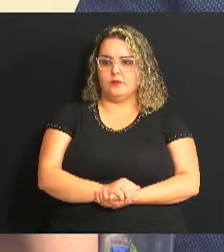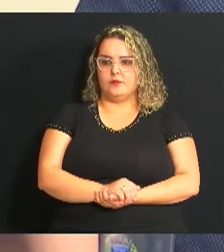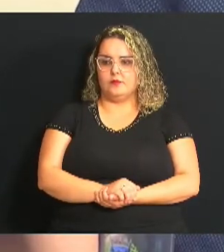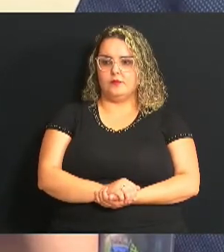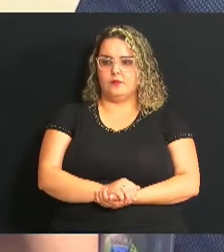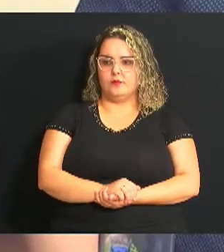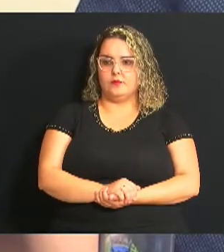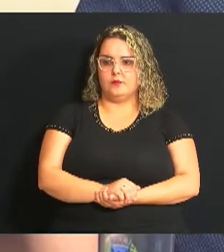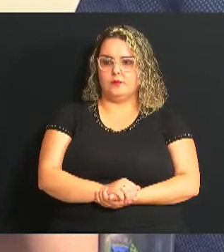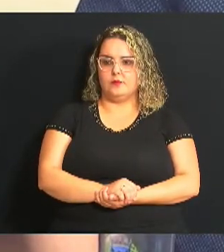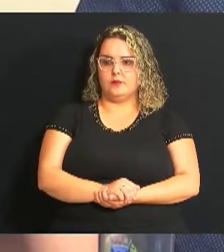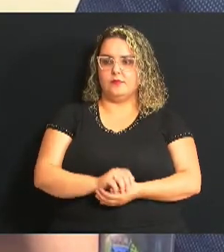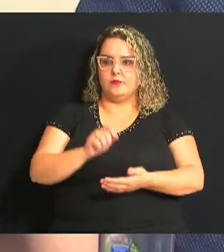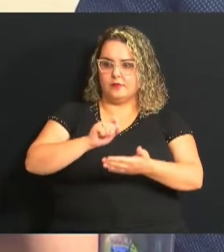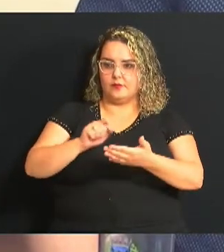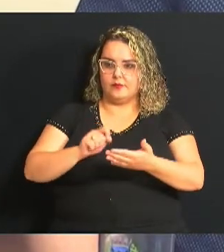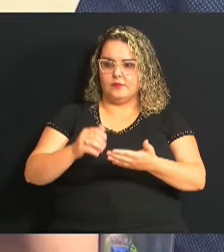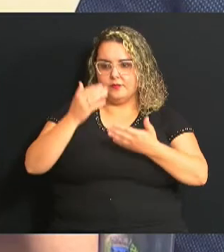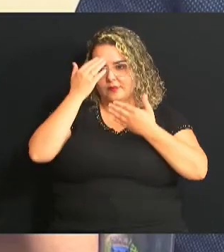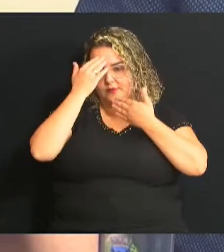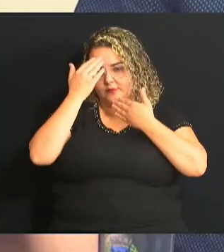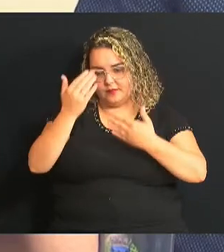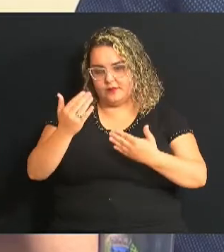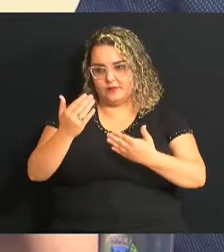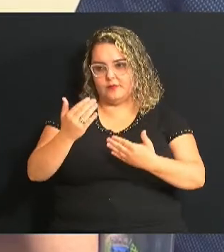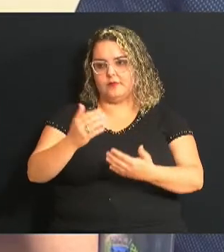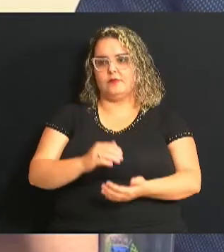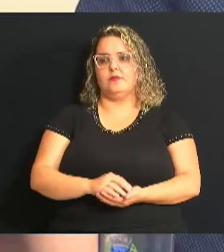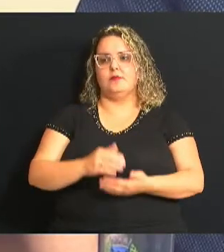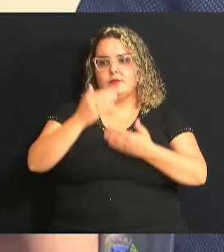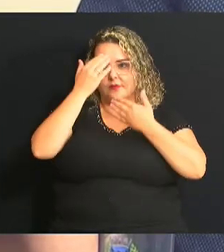a dedicatória. Minha gratidão, muitíssimo obrigado.